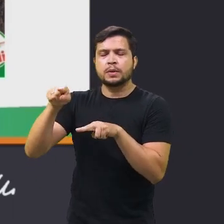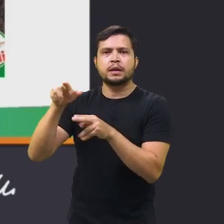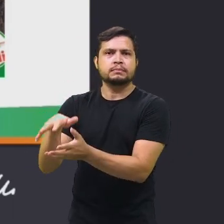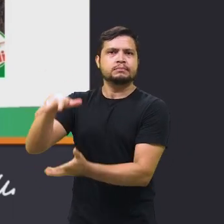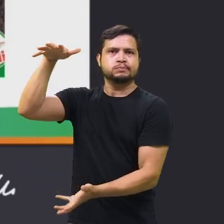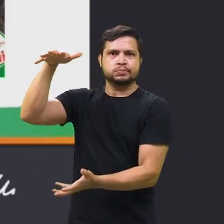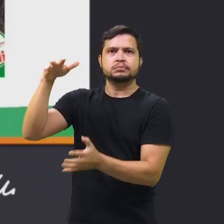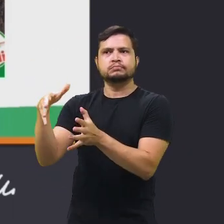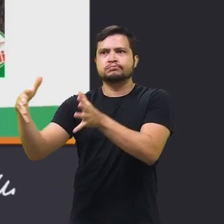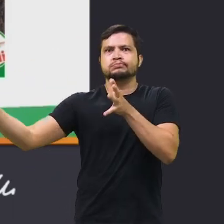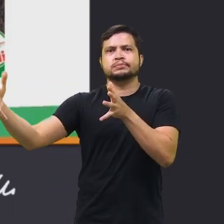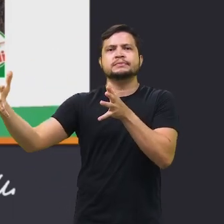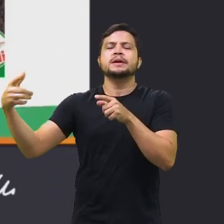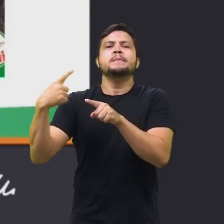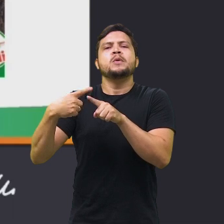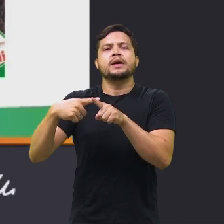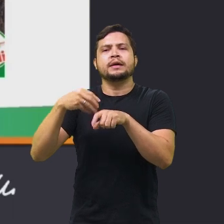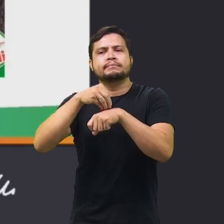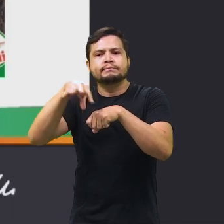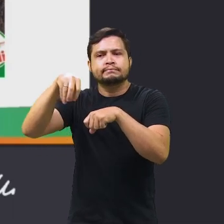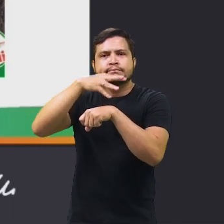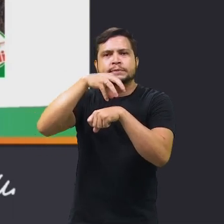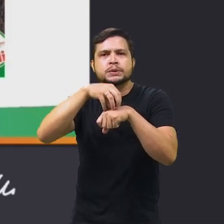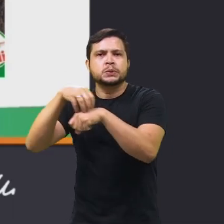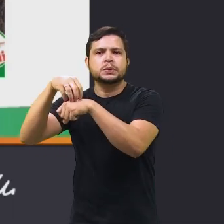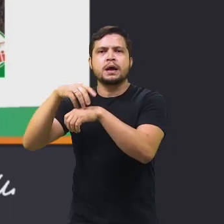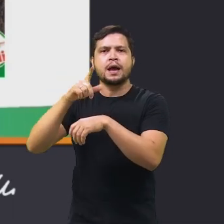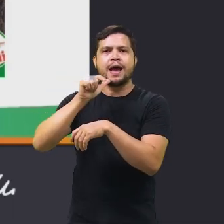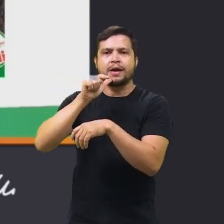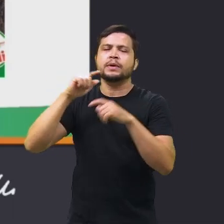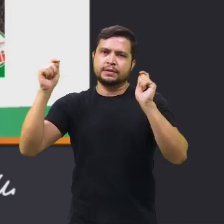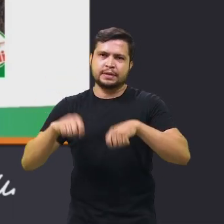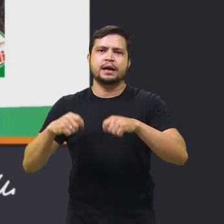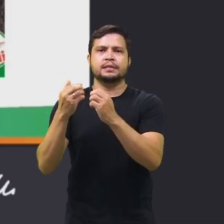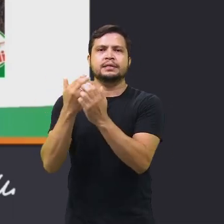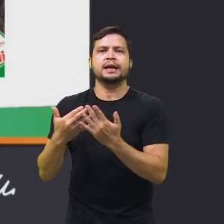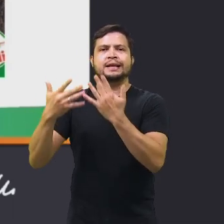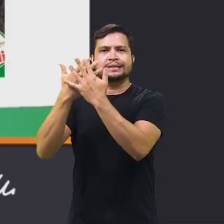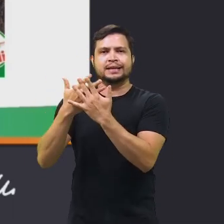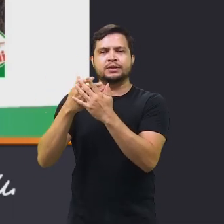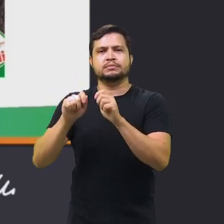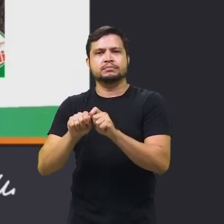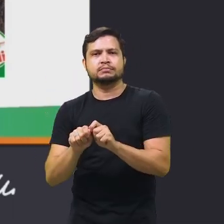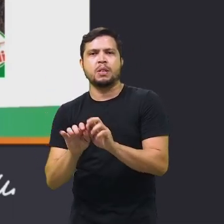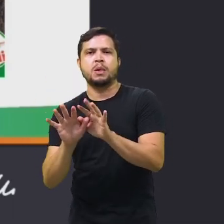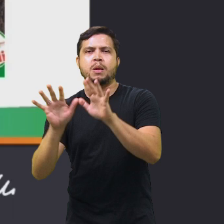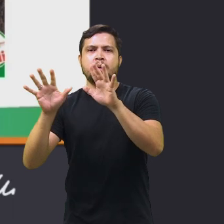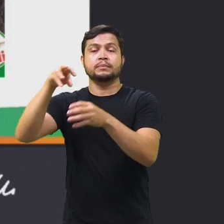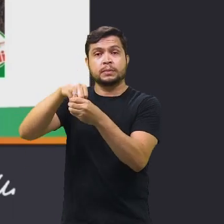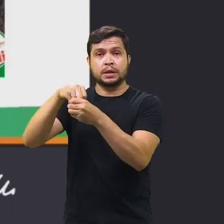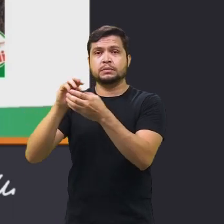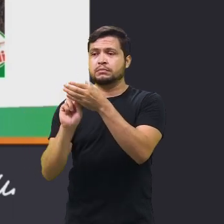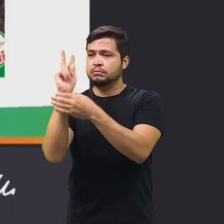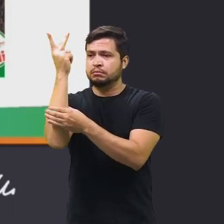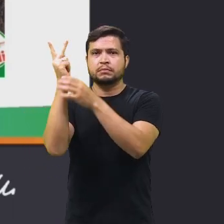mais, porque o transporte de água e de nutrientes vai se dar através dos tecidos condutores, né? Diferentemente da briófita, que não